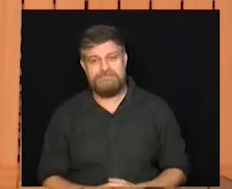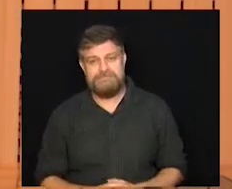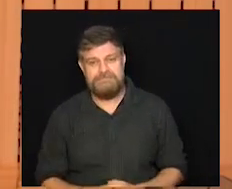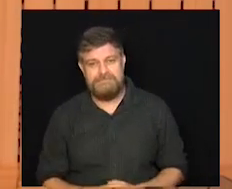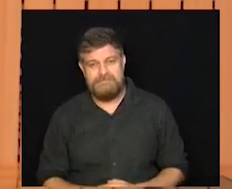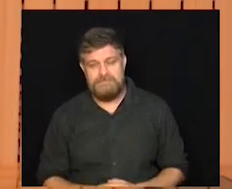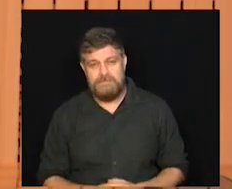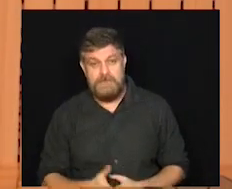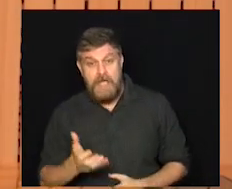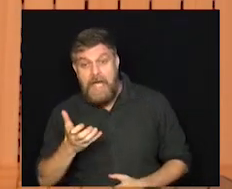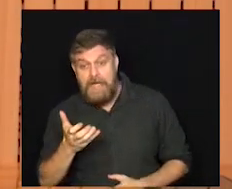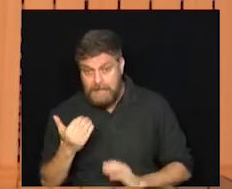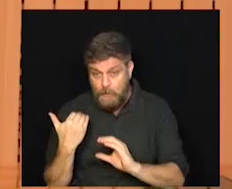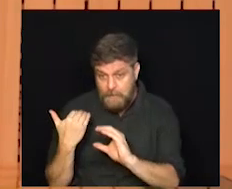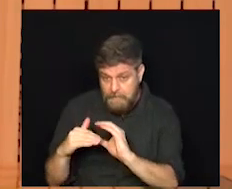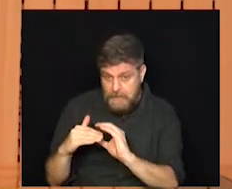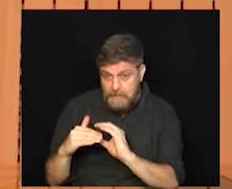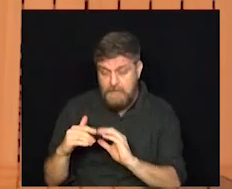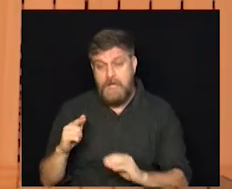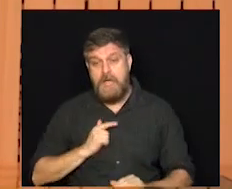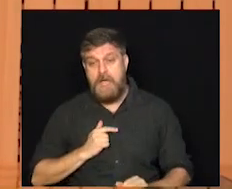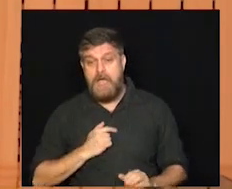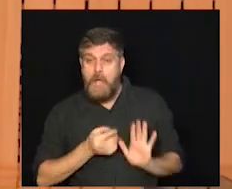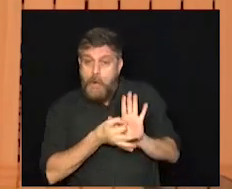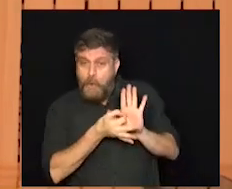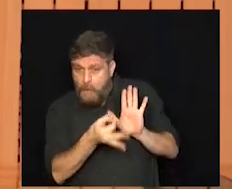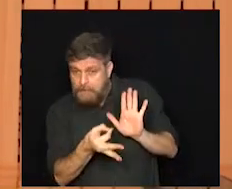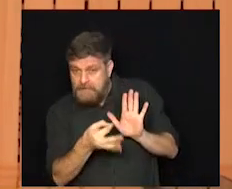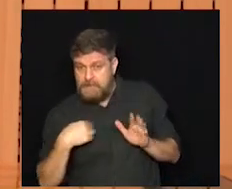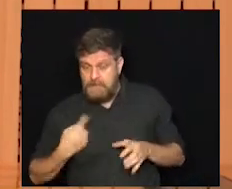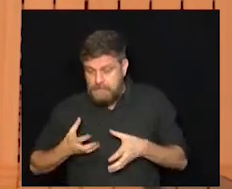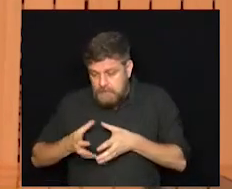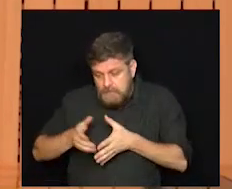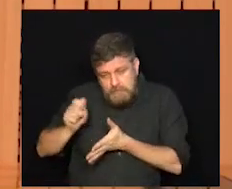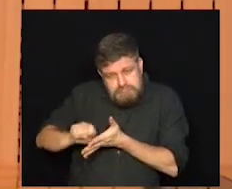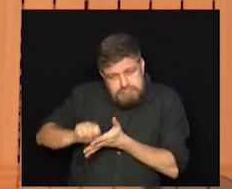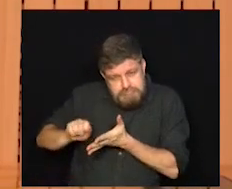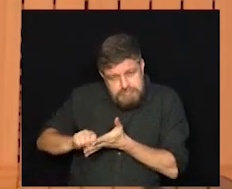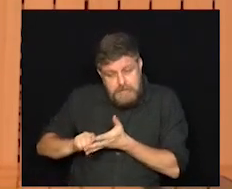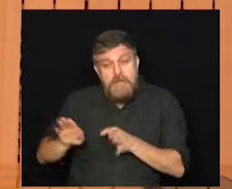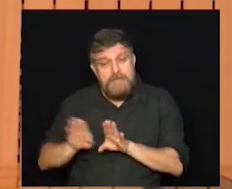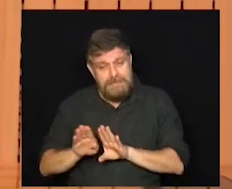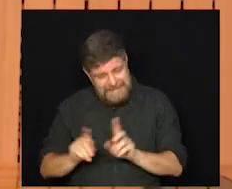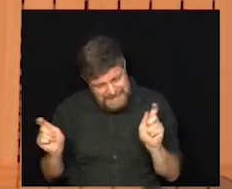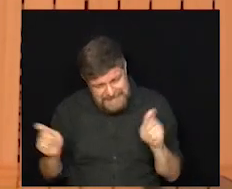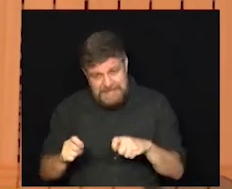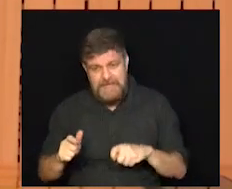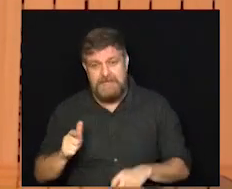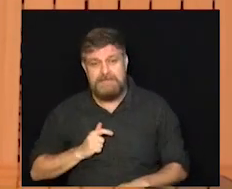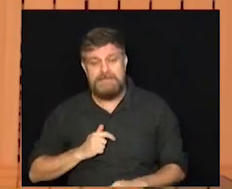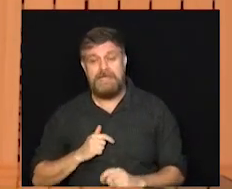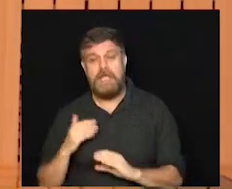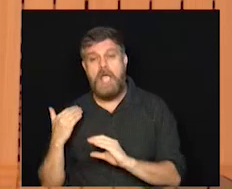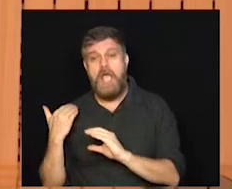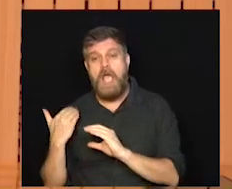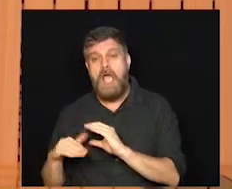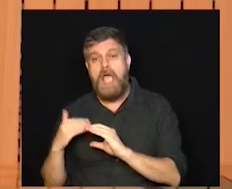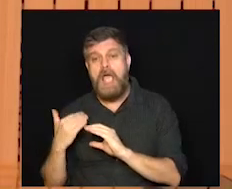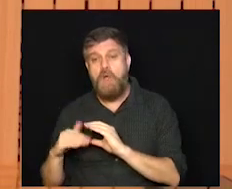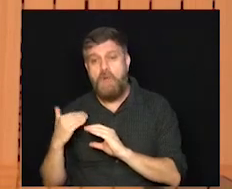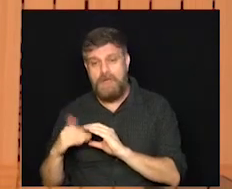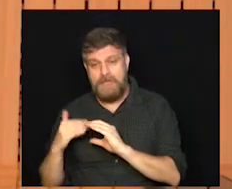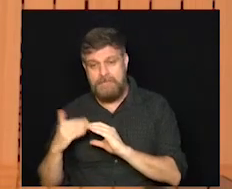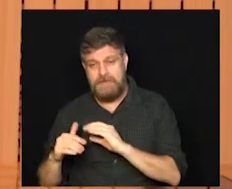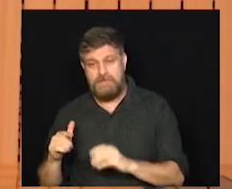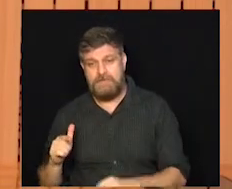você quer mandar por e-mail uma contribuição para a nossa comissão, também pode. Use o e-mail comunicação sem o